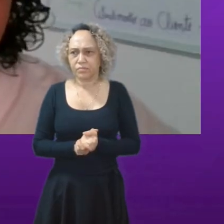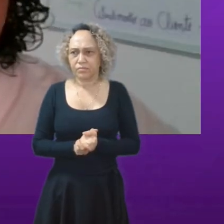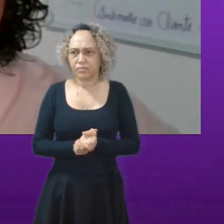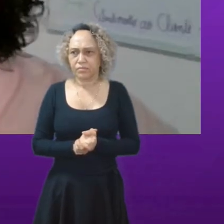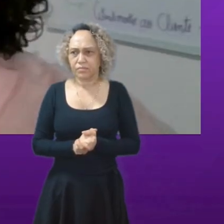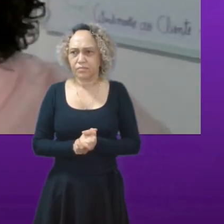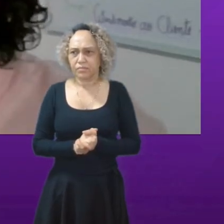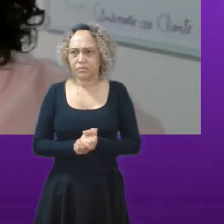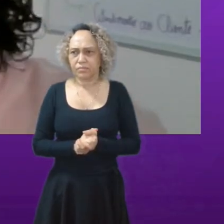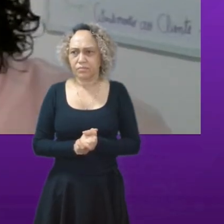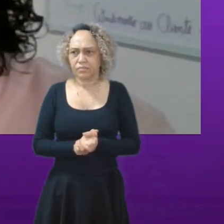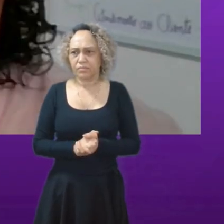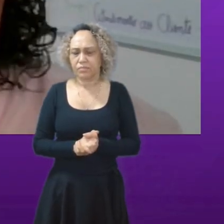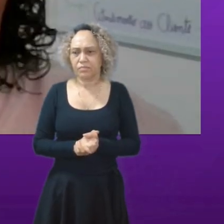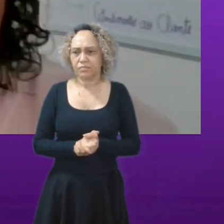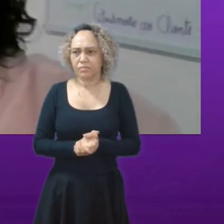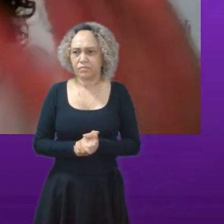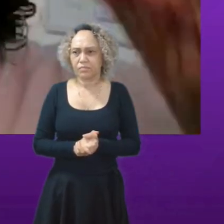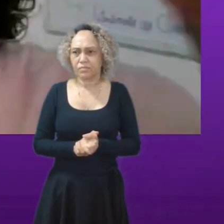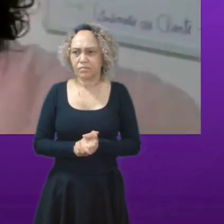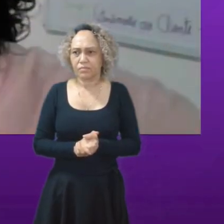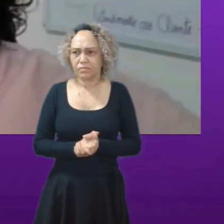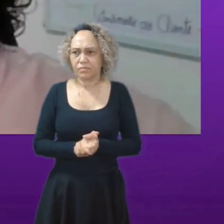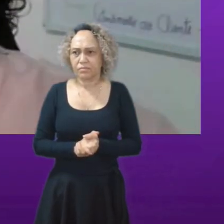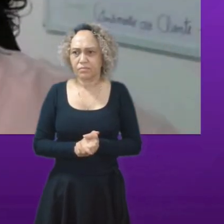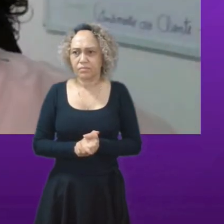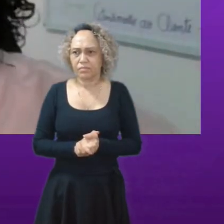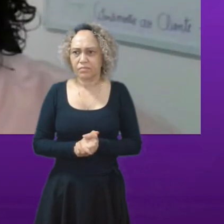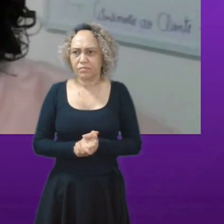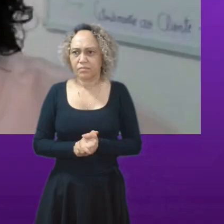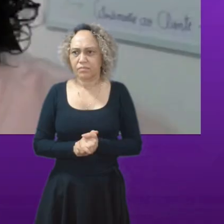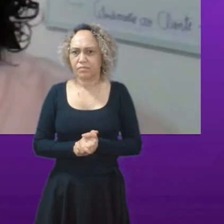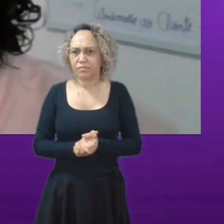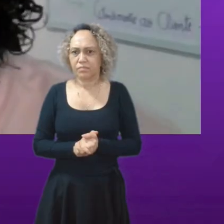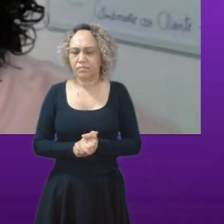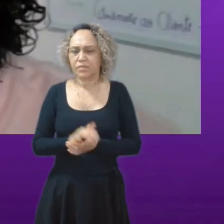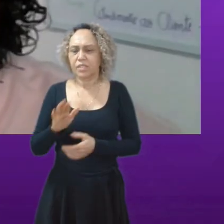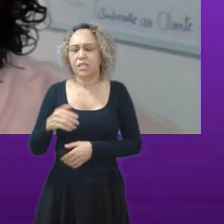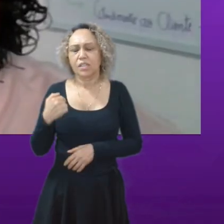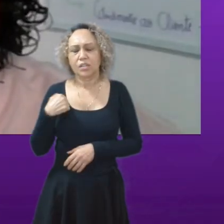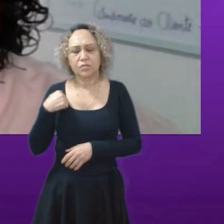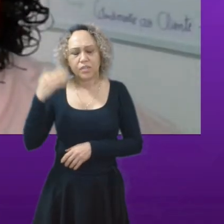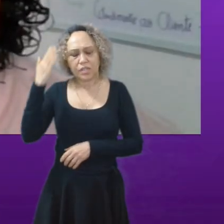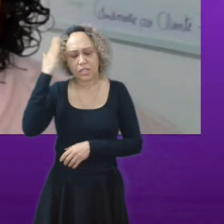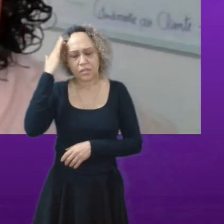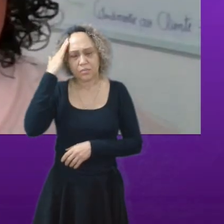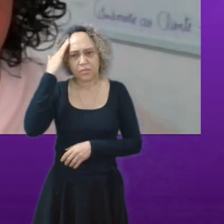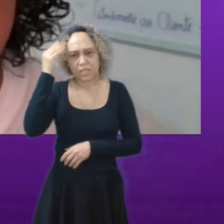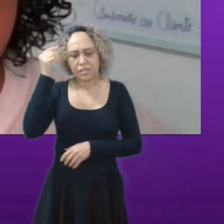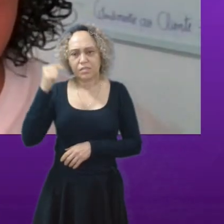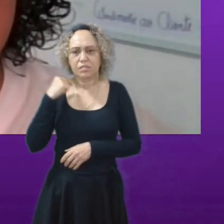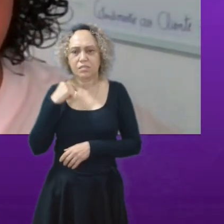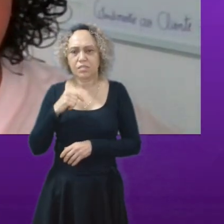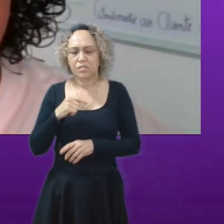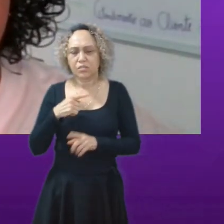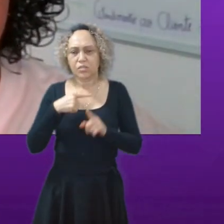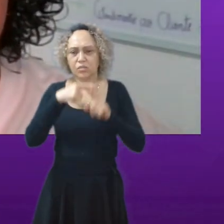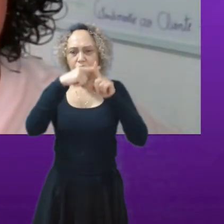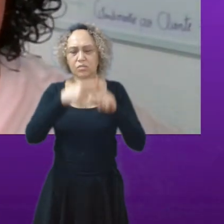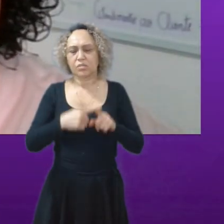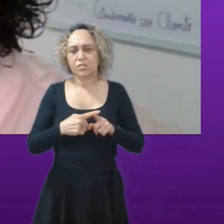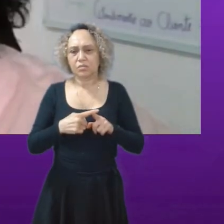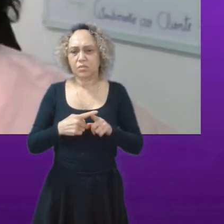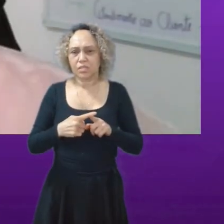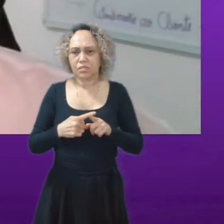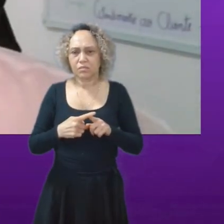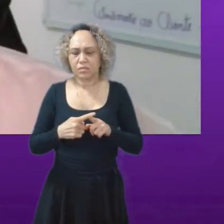Deixa eu ver aqui. A gente tem muita. Mas eu fiquei pensando que, na verdade, todo o meu otimismo é só porque a gente